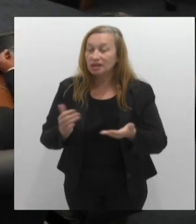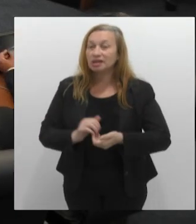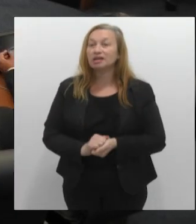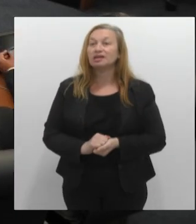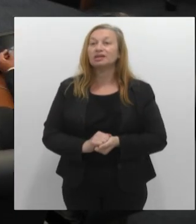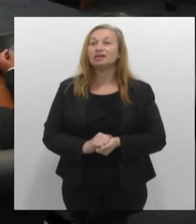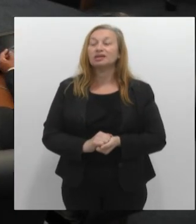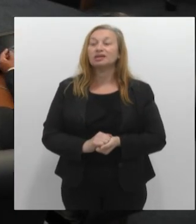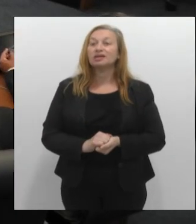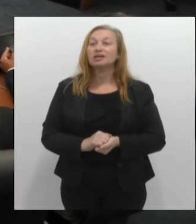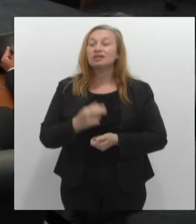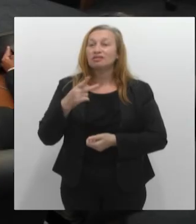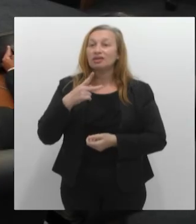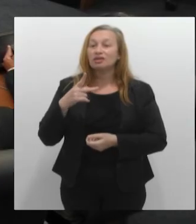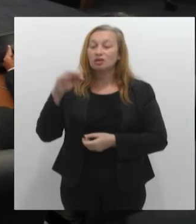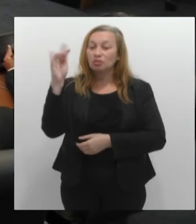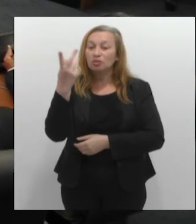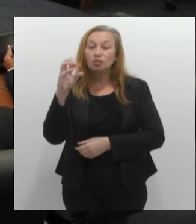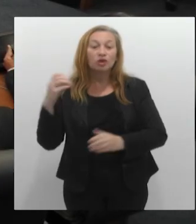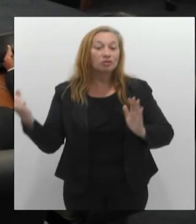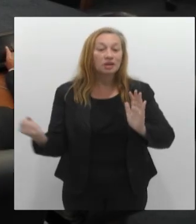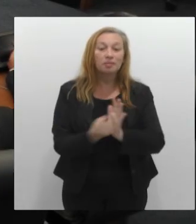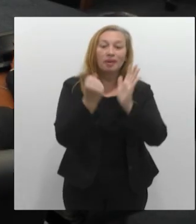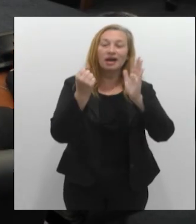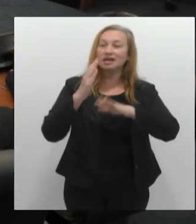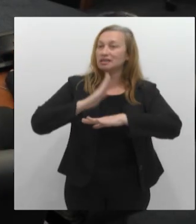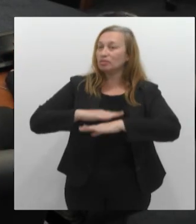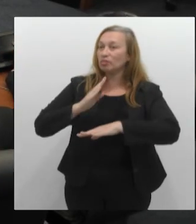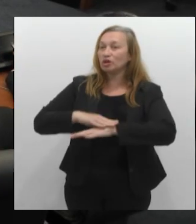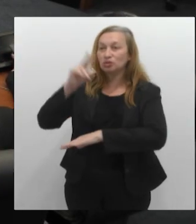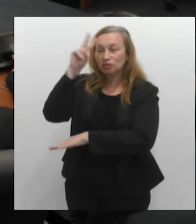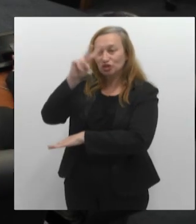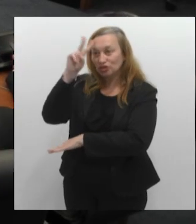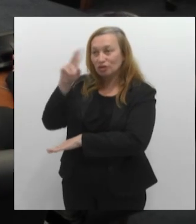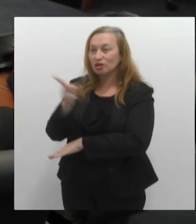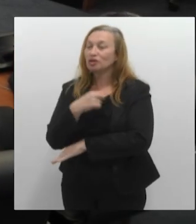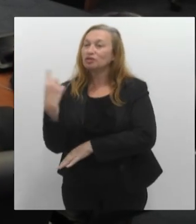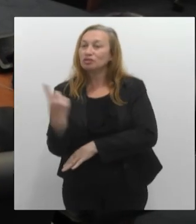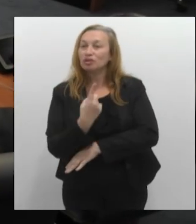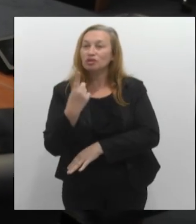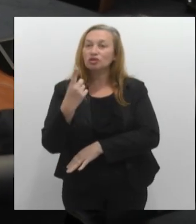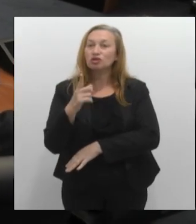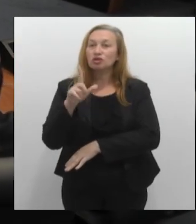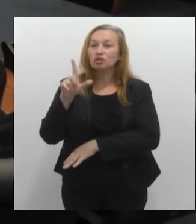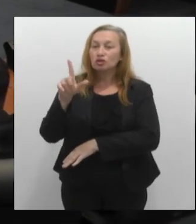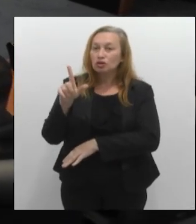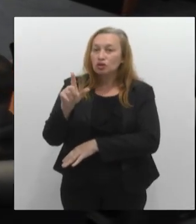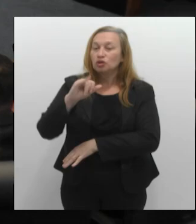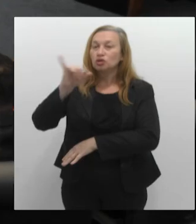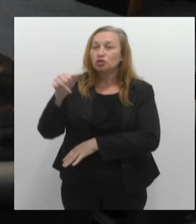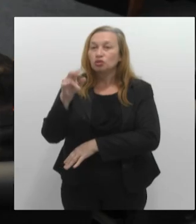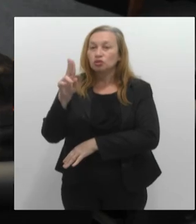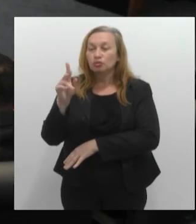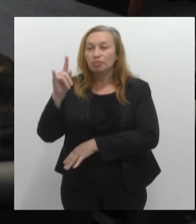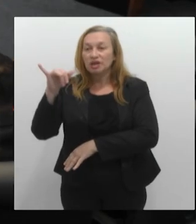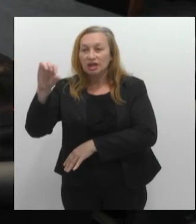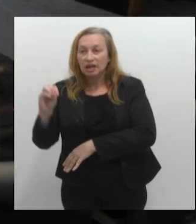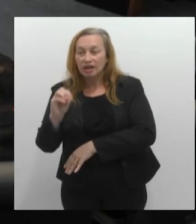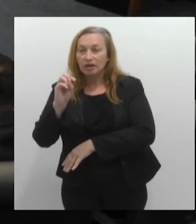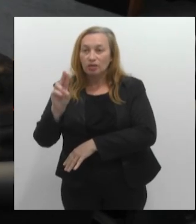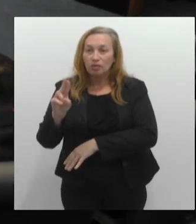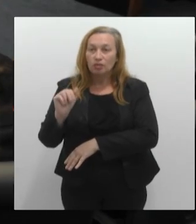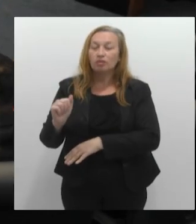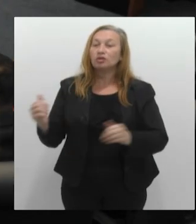um pouco sobre o hino que marca esse momento histórico do nosso jubileu arquidiocesano, que nós